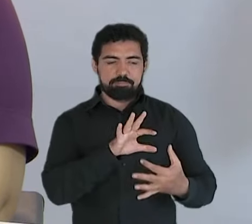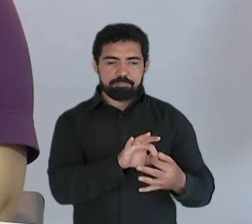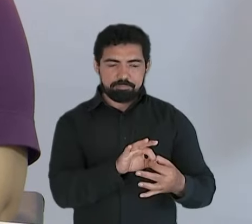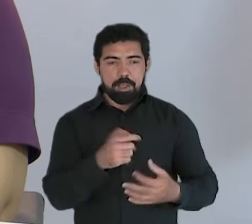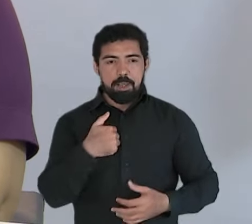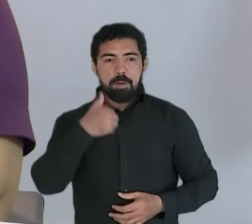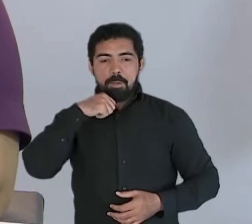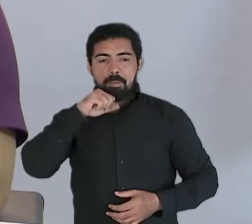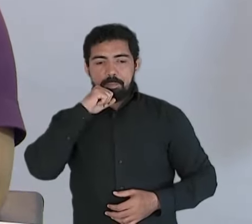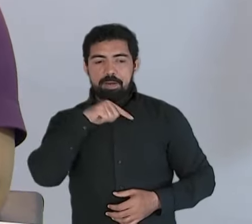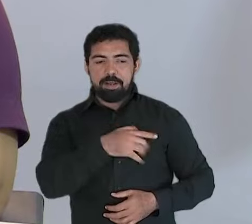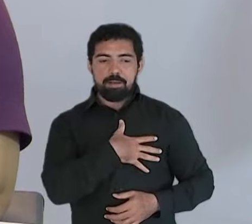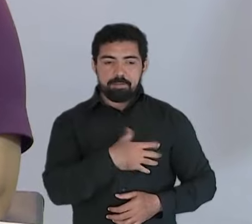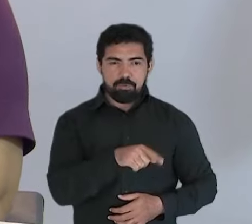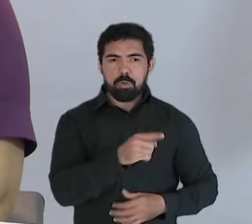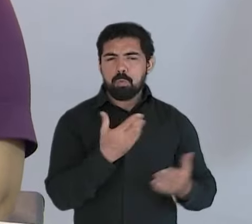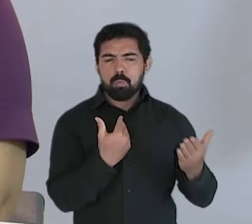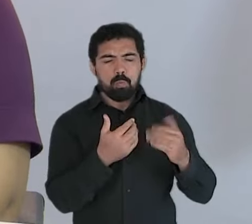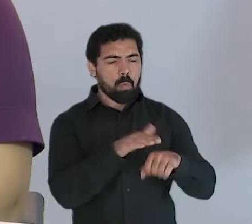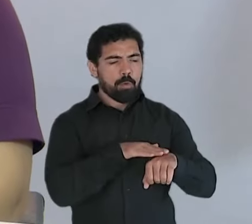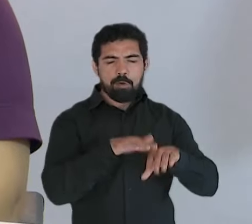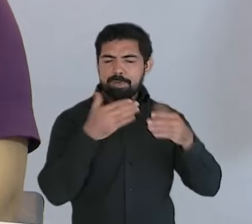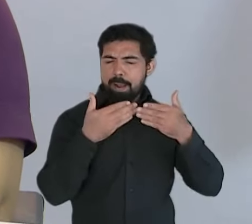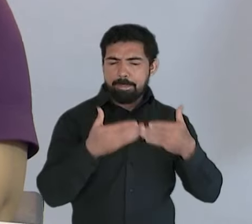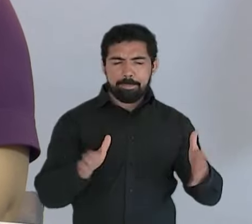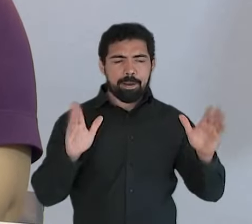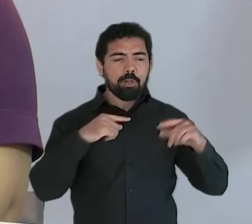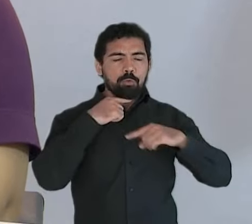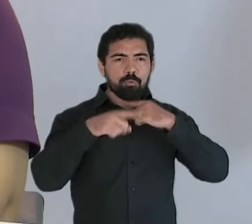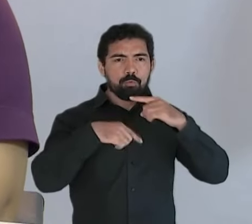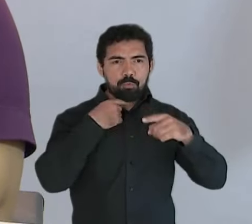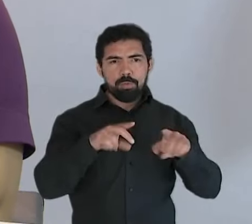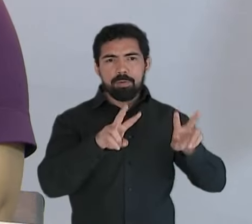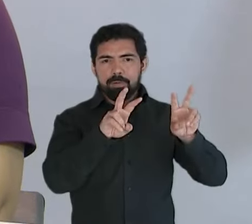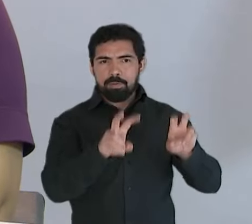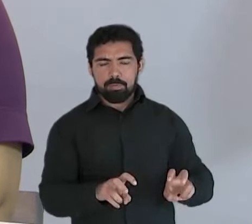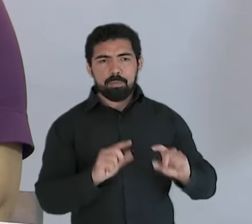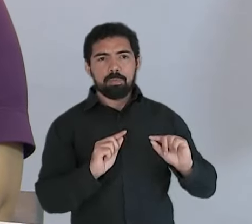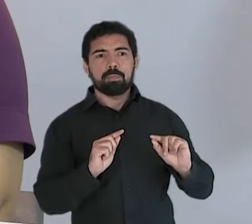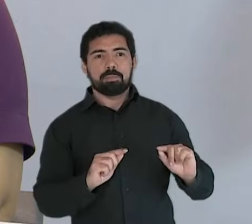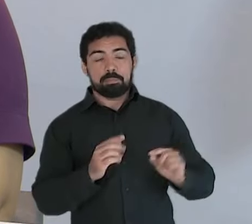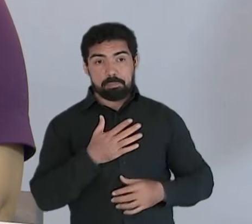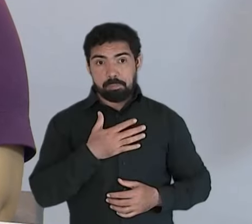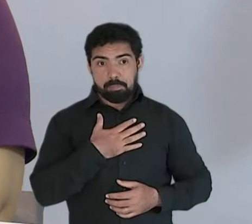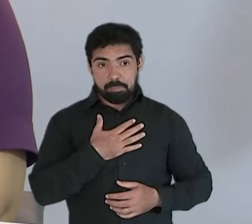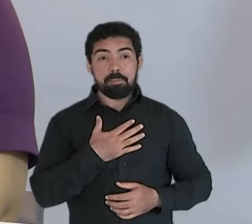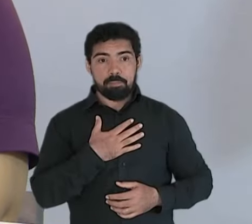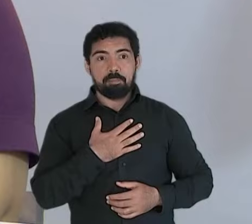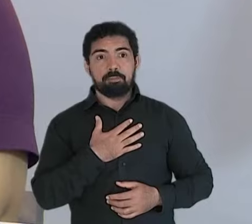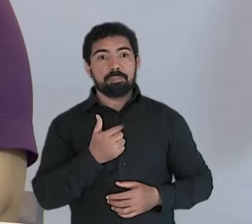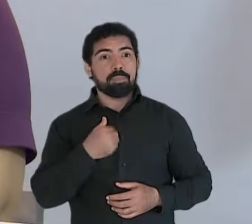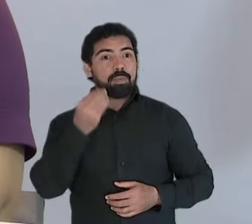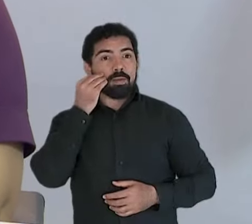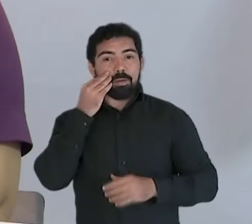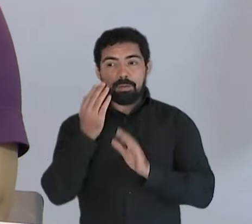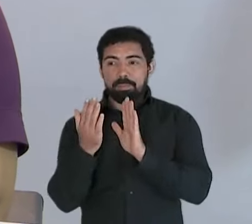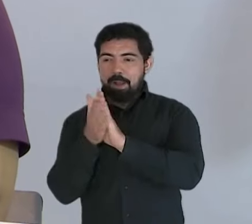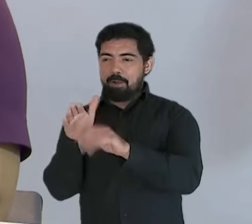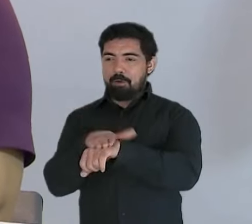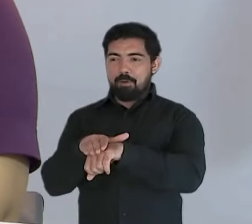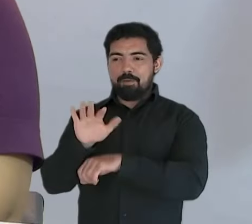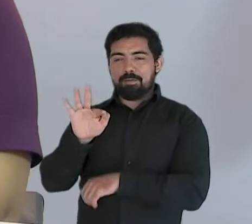ele conversa comigo e dúvidas que vão além, né? Assim, minha, eu procuro muito a Fabíola,